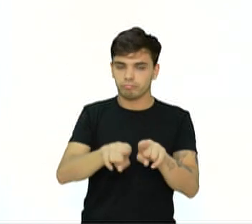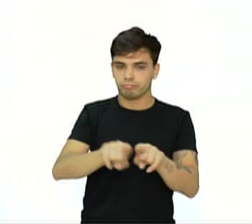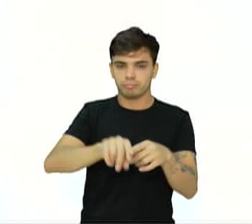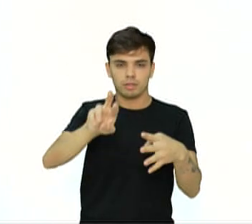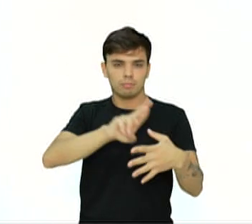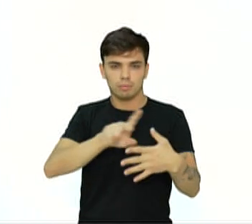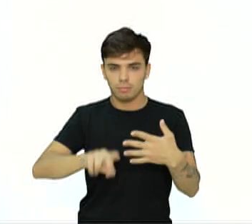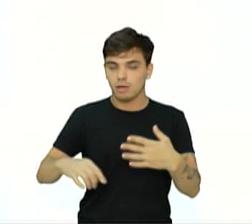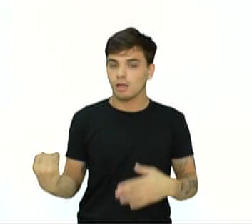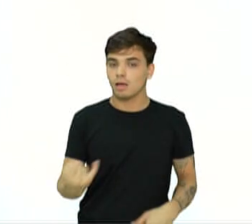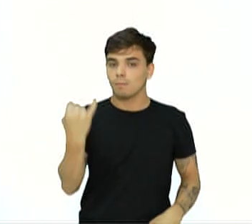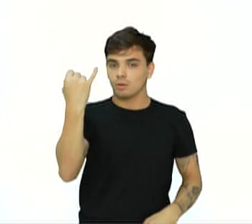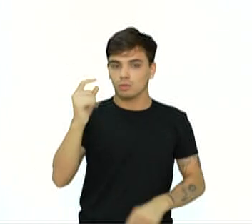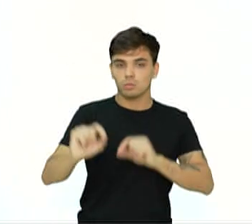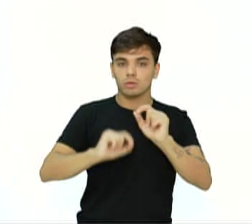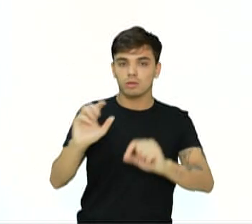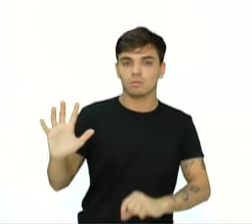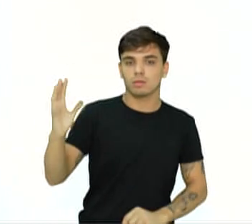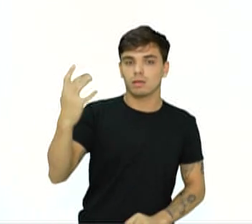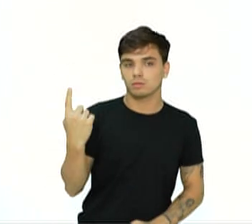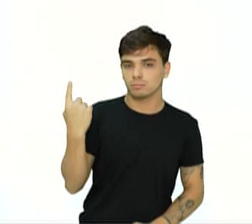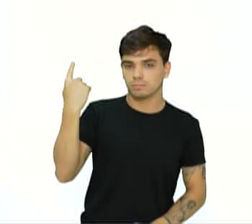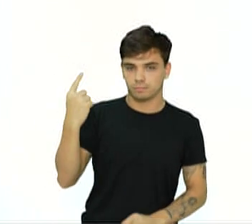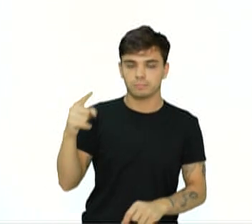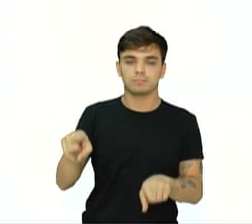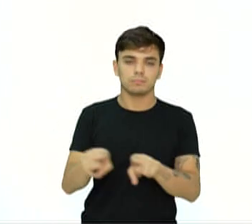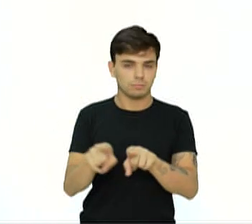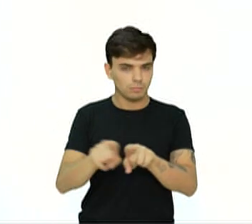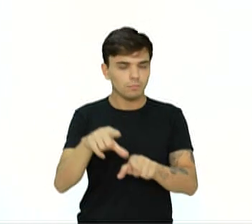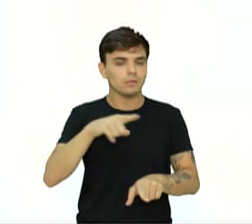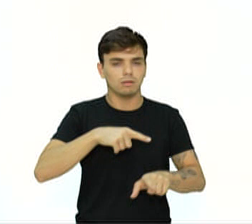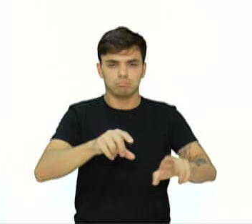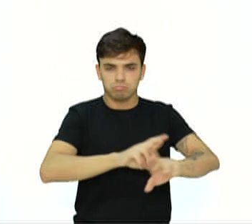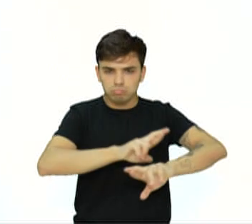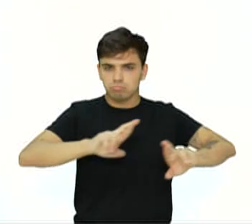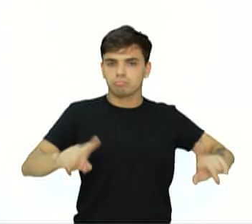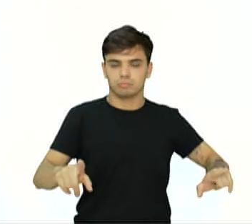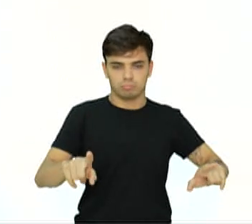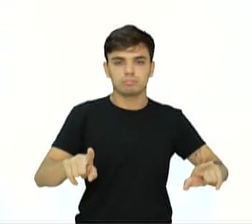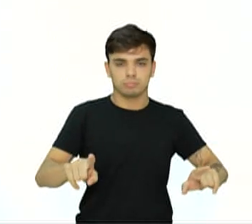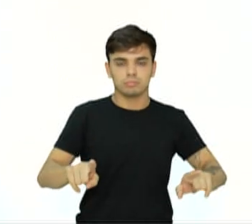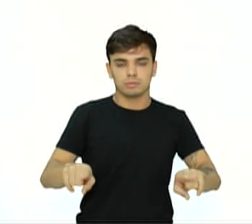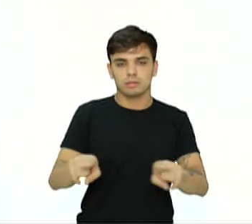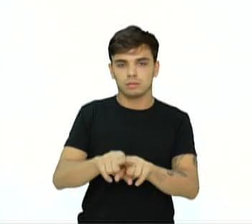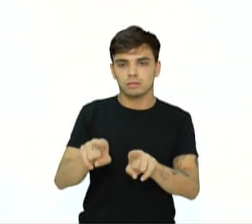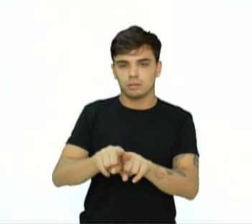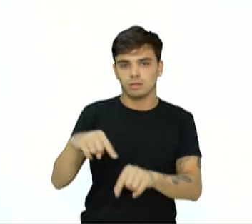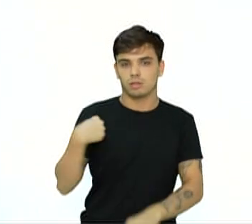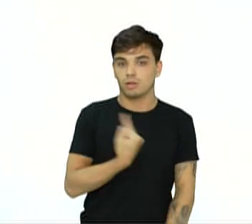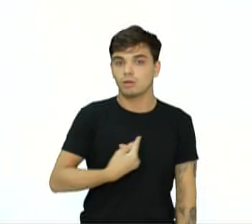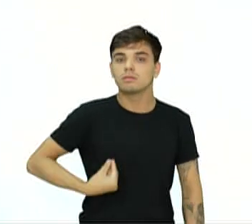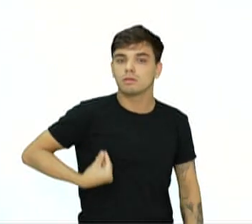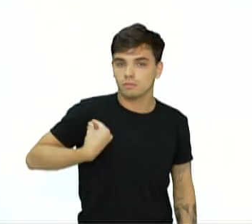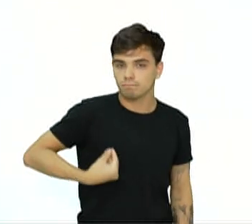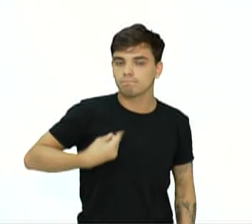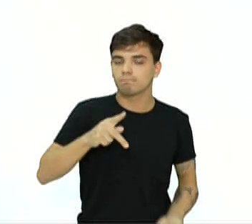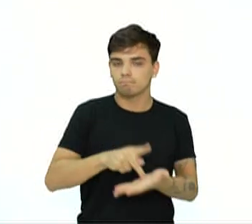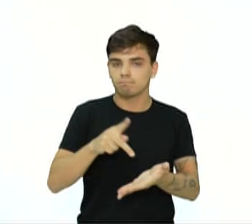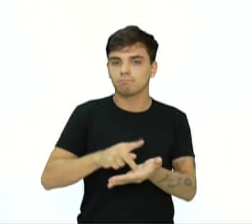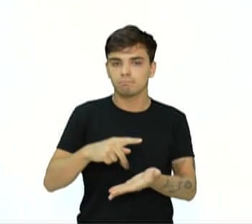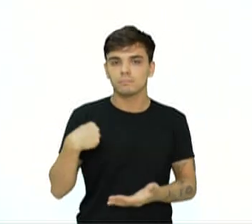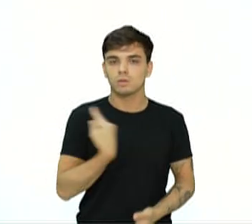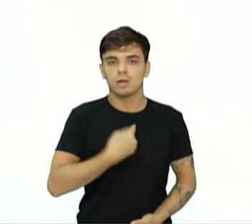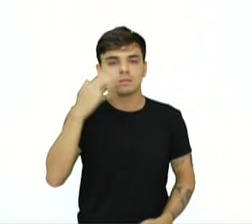muito importante, o que acontece aqui realmente faz toda a diferença nas nossas vidas, né? A gente sabe